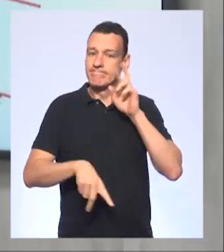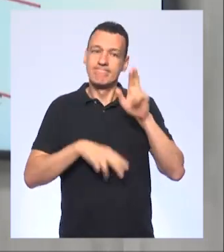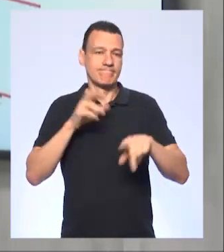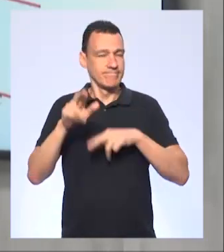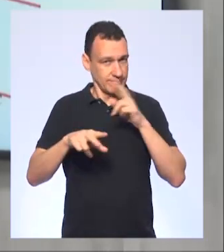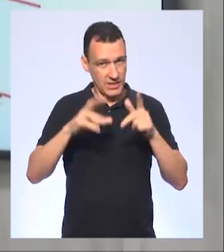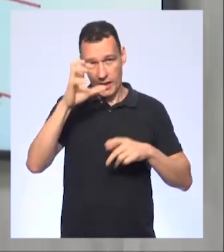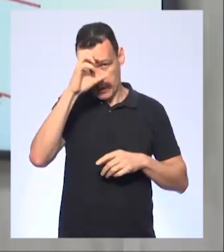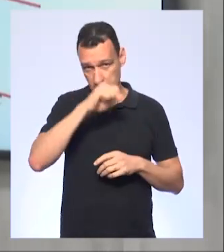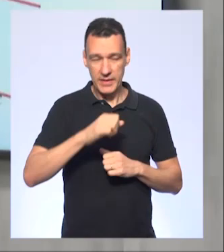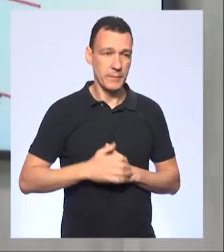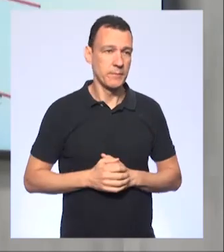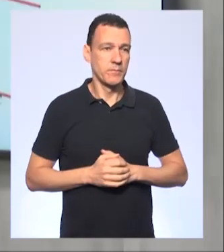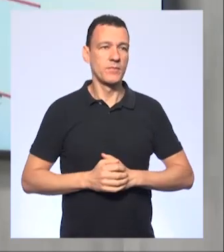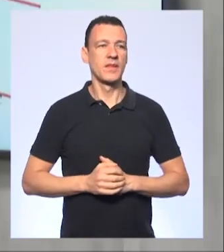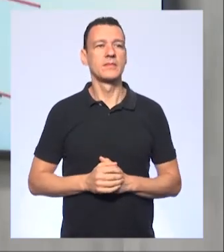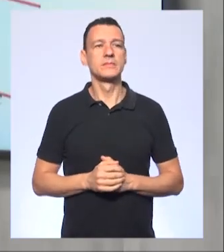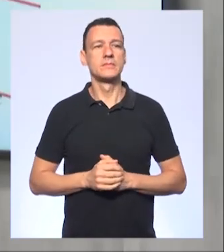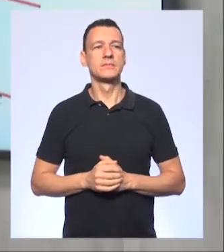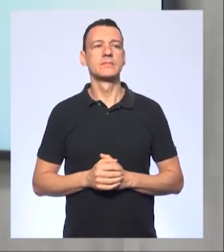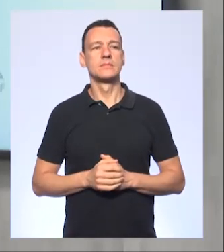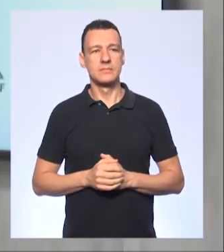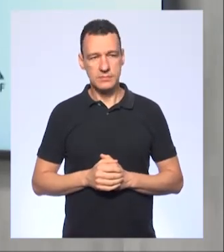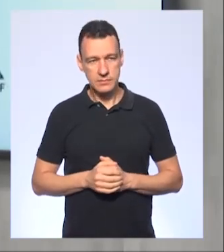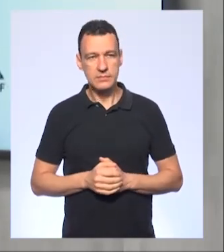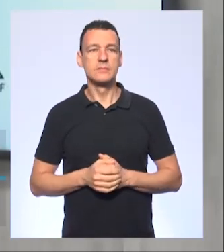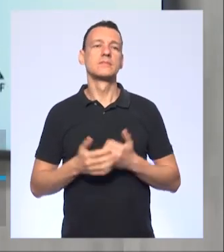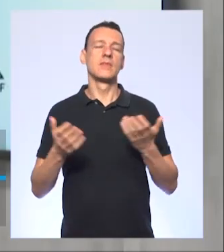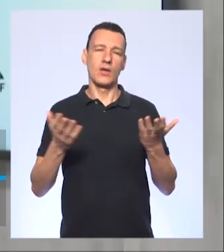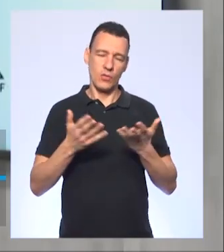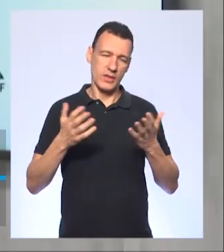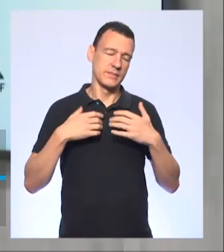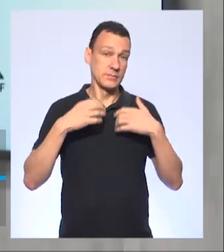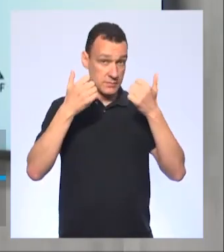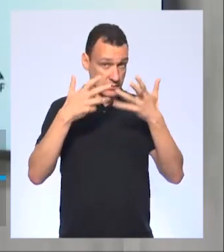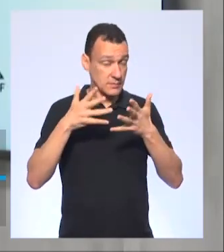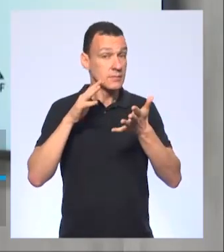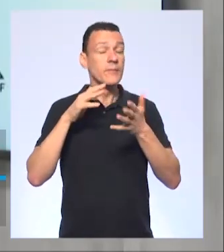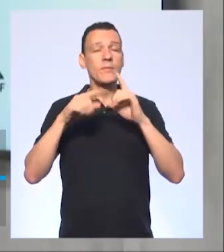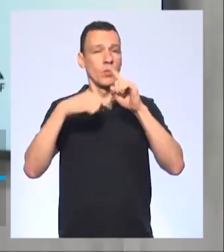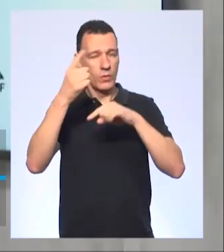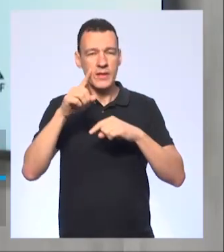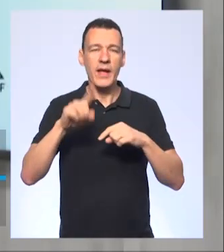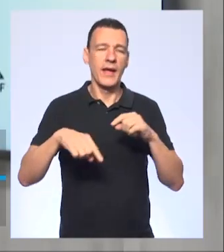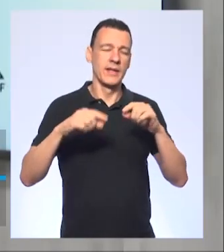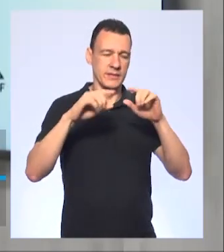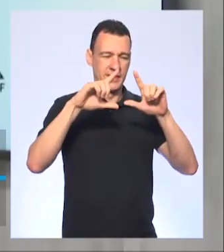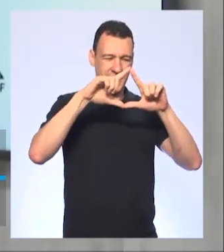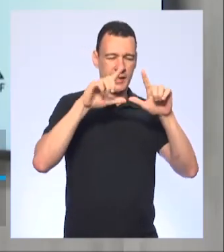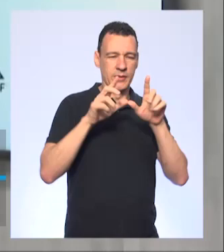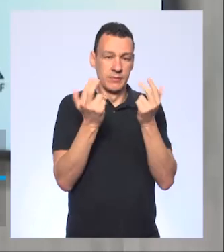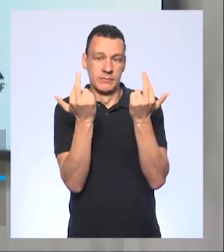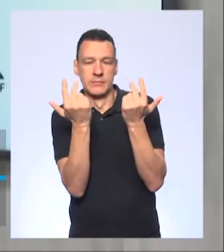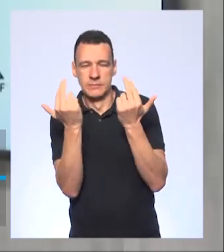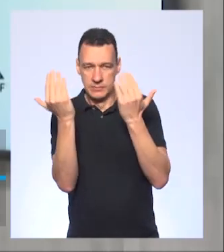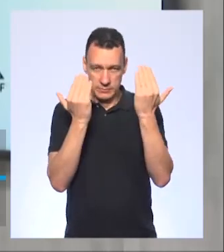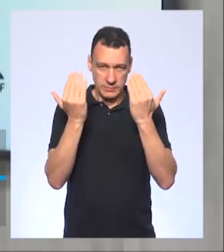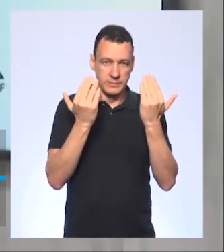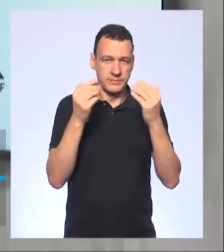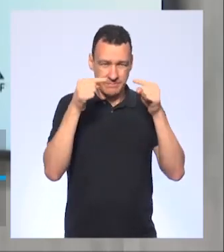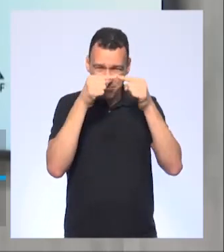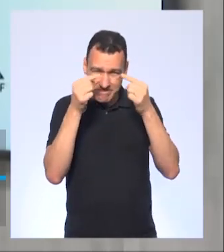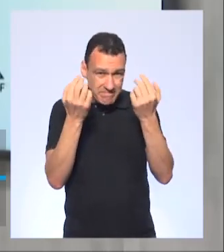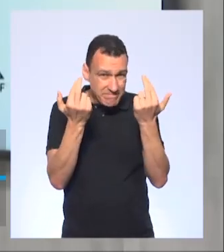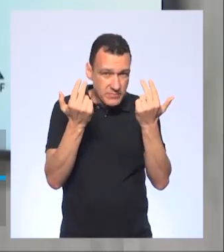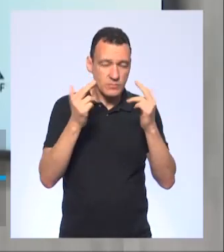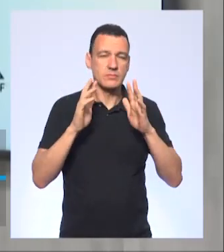Uma consequência do teorema de Tales, que agora é a semelhança de triângulos. Quando eu digo que dois